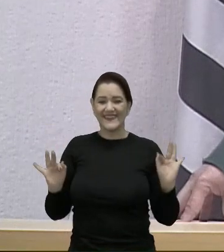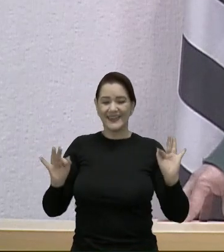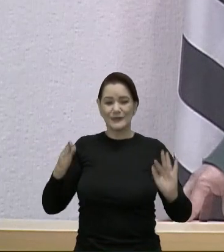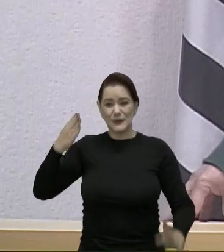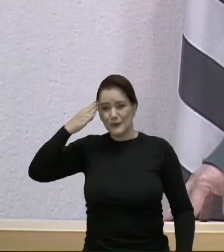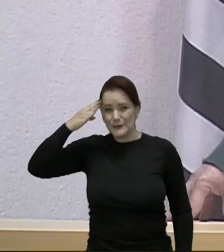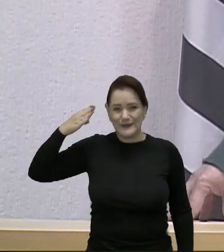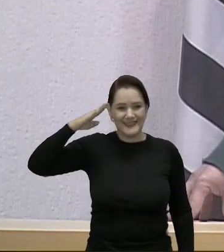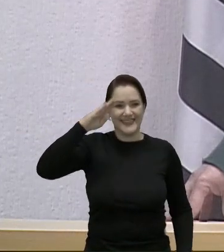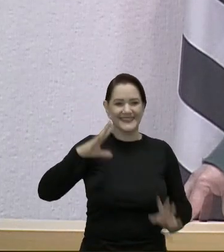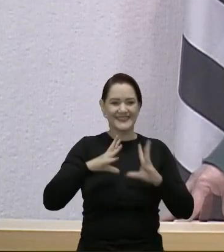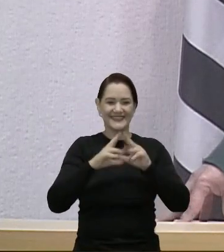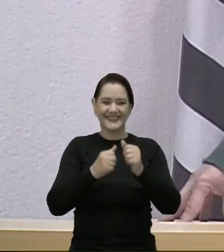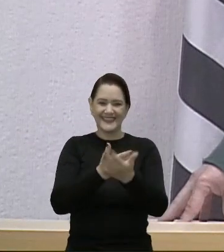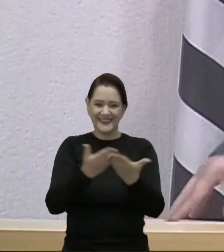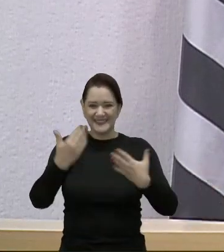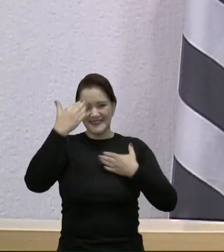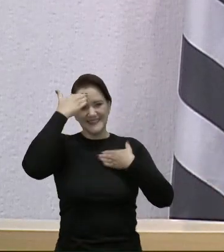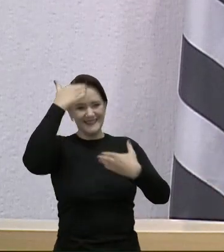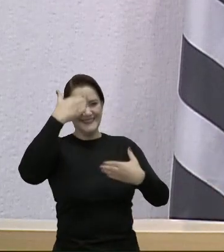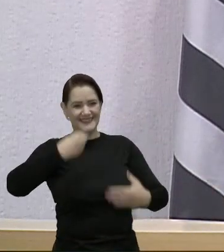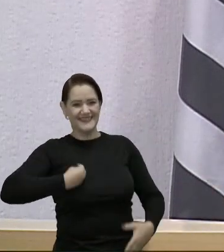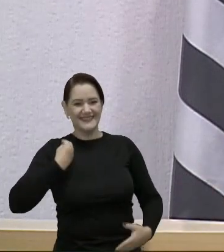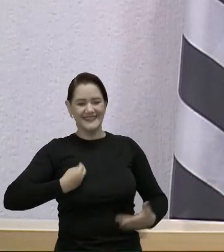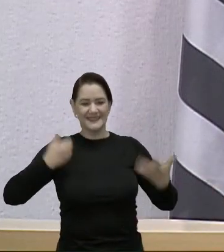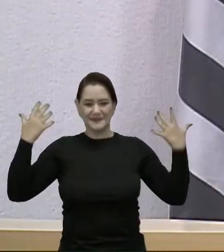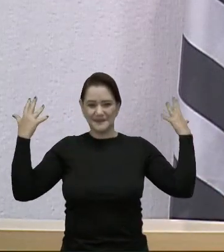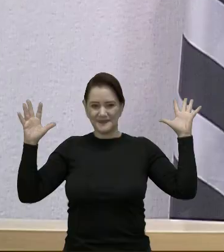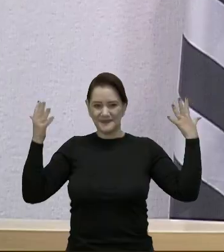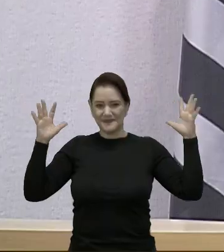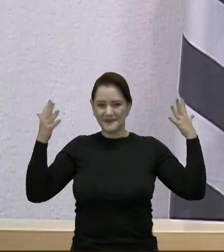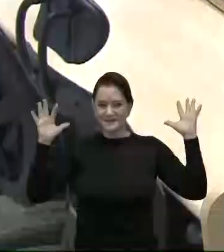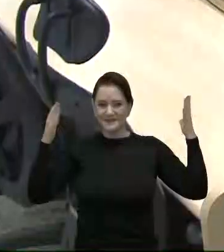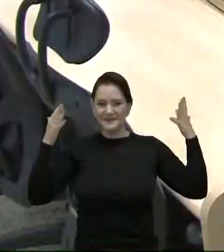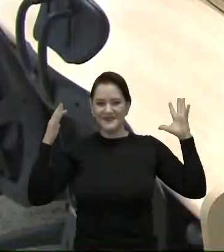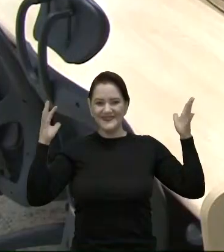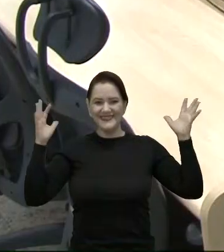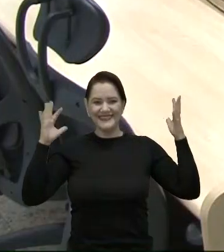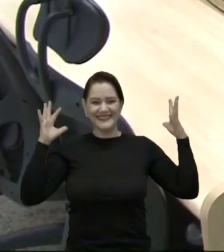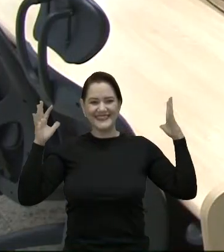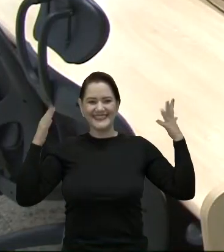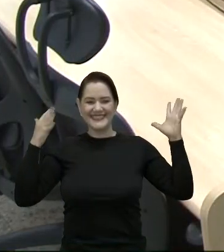também, muito sucesso. Obrigado pela presença. A ele, a nossa salva de palmas.